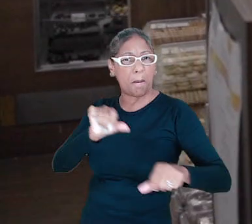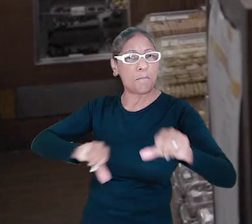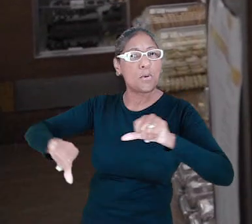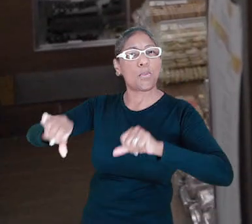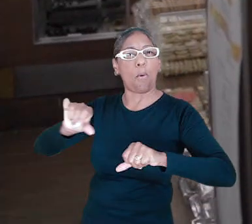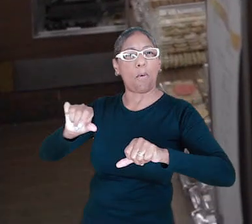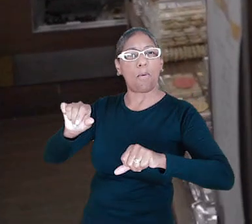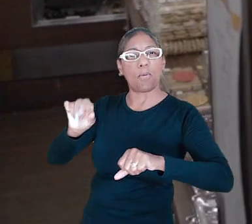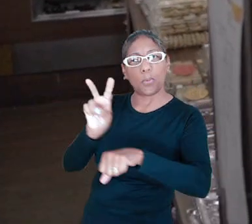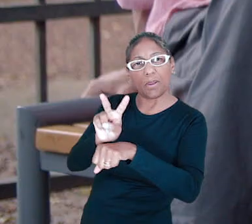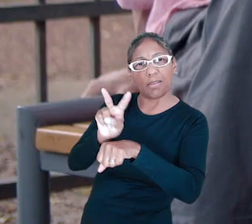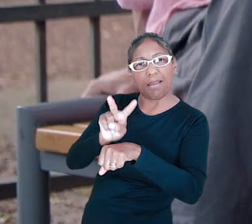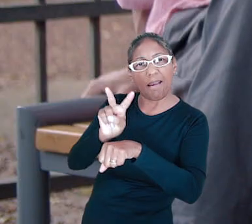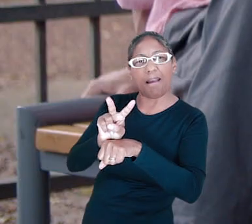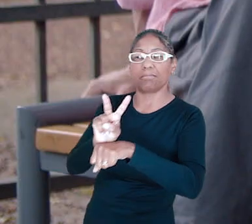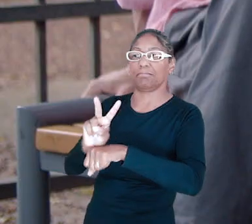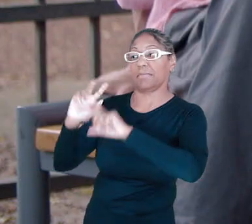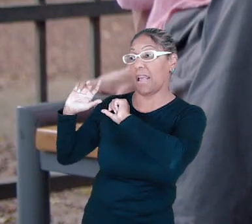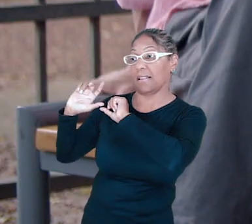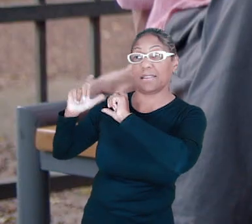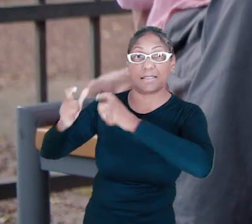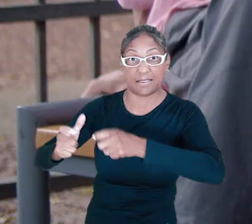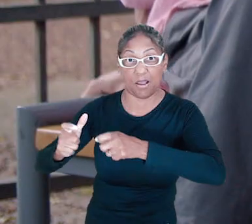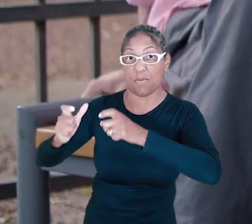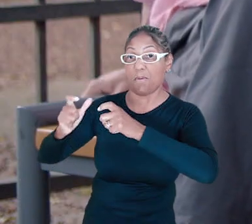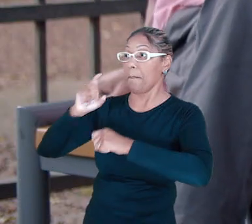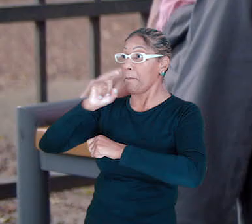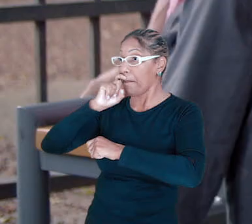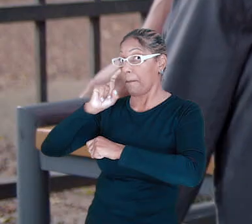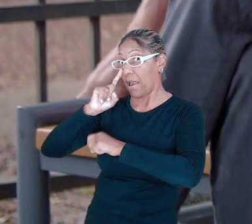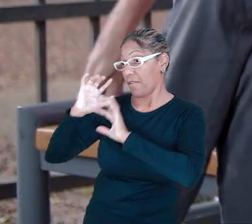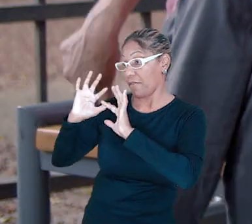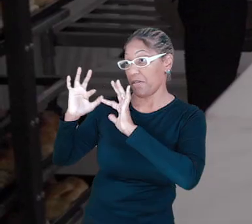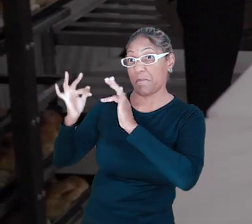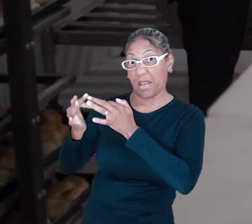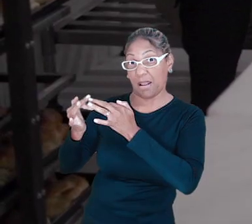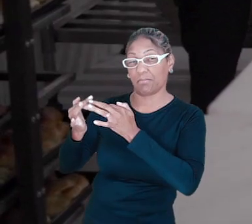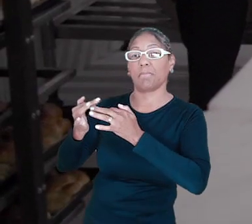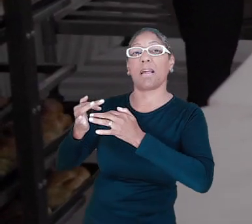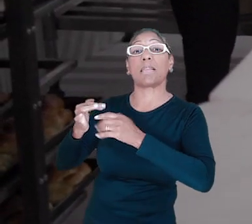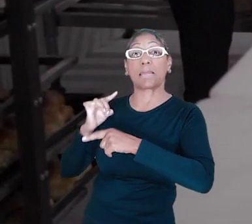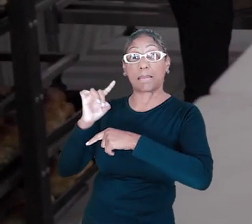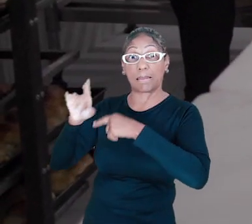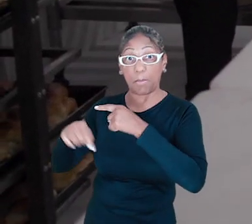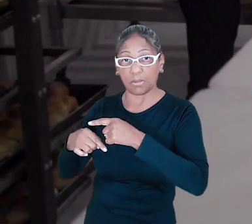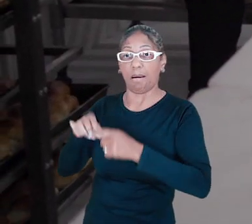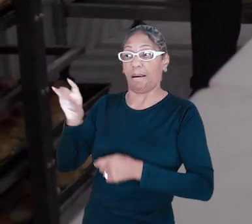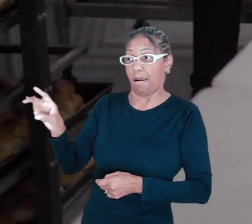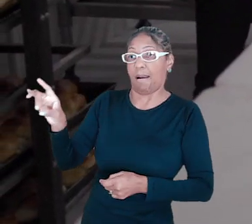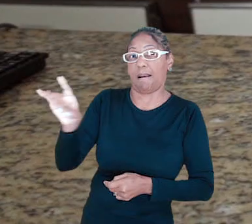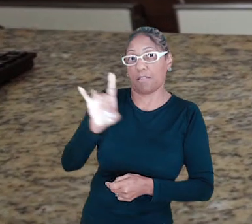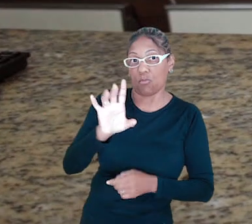esse processo de cuidar primeiro da tradição herdada pelo pai e essa dinâmica de cada